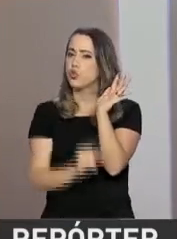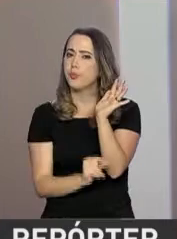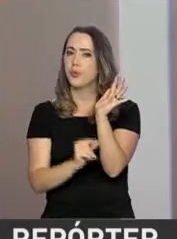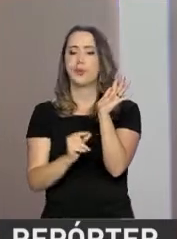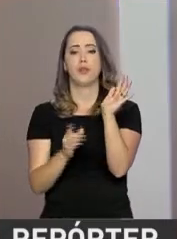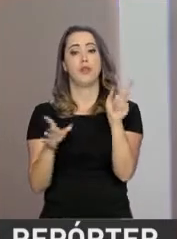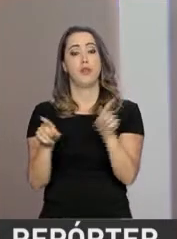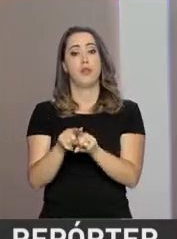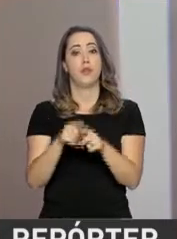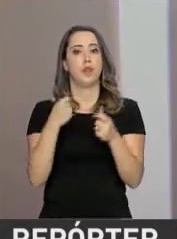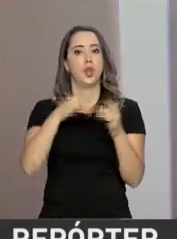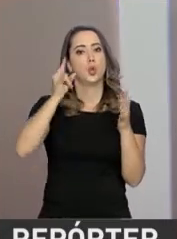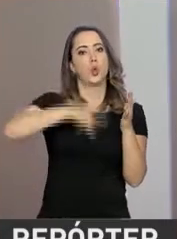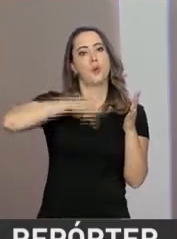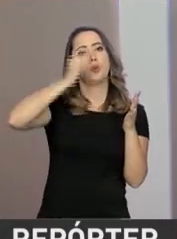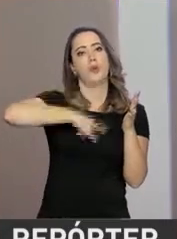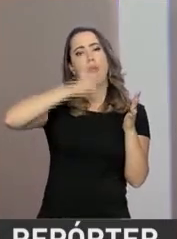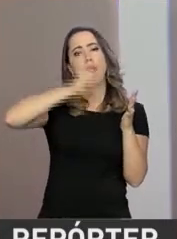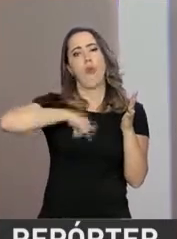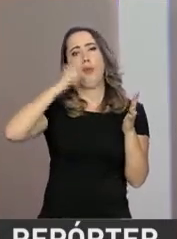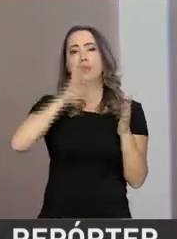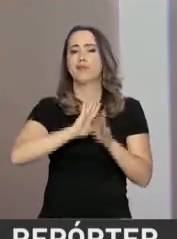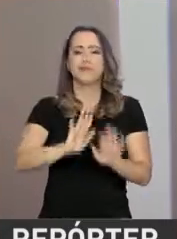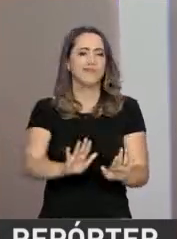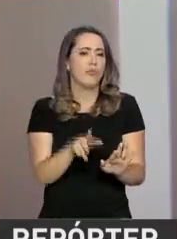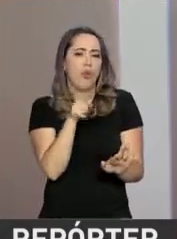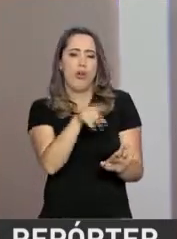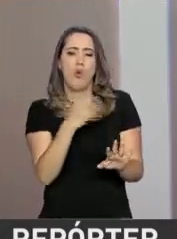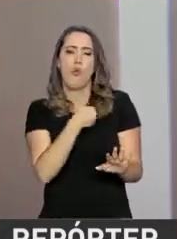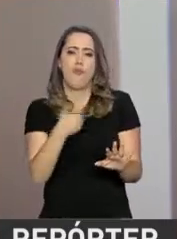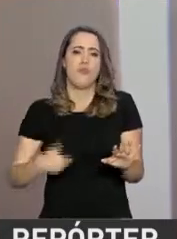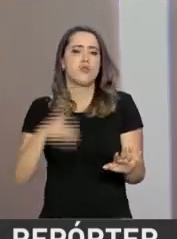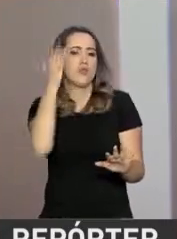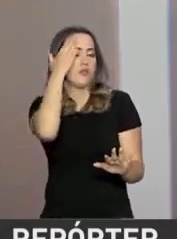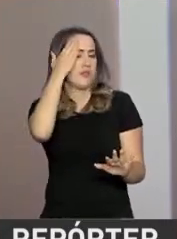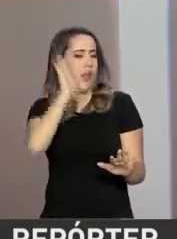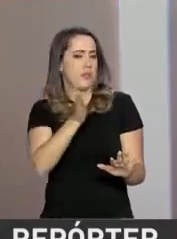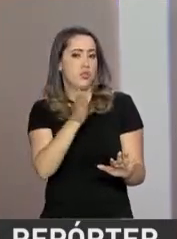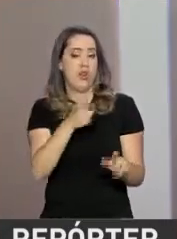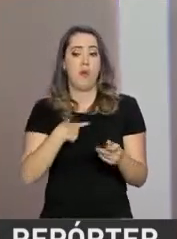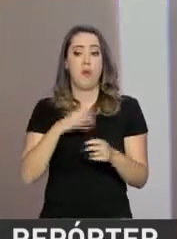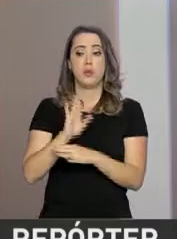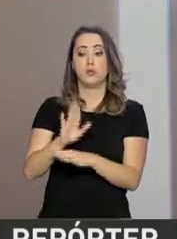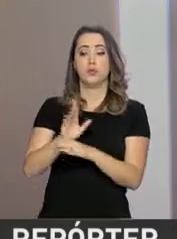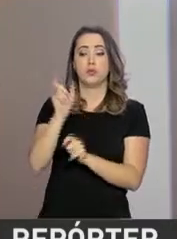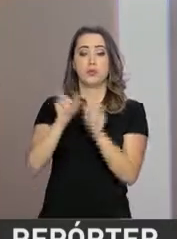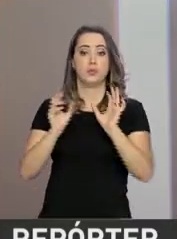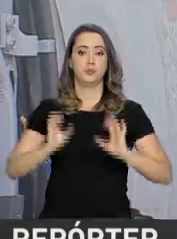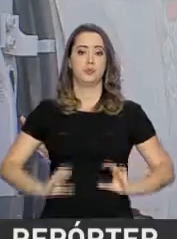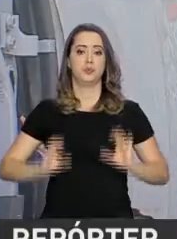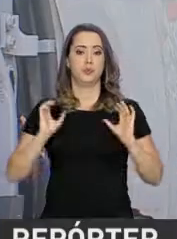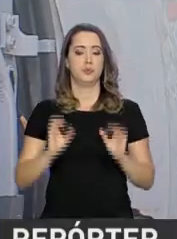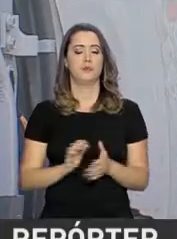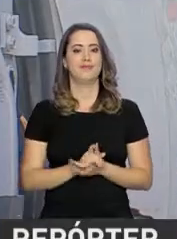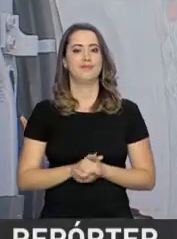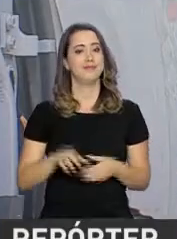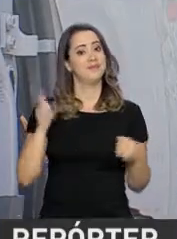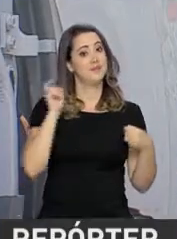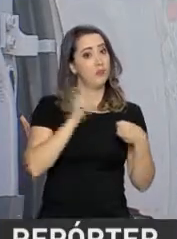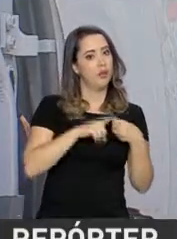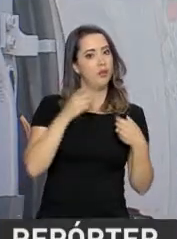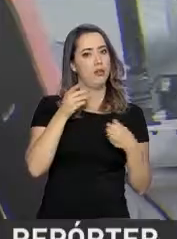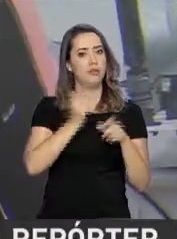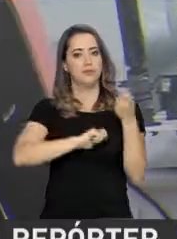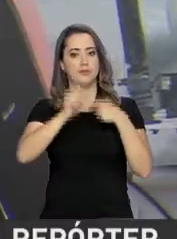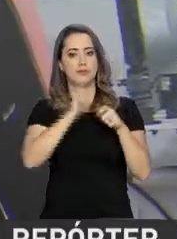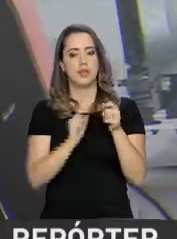exigência de documentos daqueles que já temos informações que o governo já tem que pode muito beneficiará aos cidadãos com a recuperação da economia